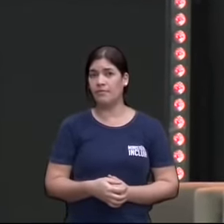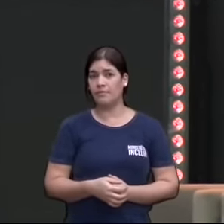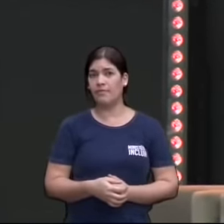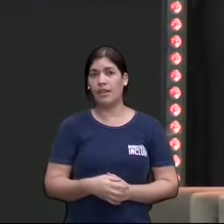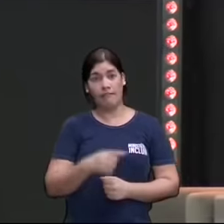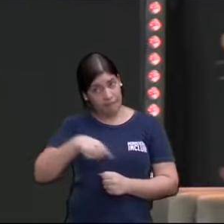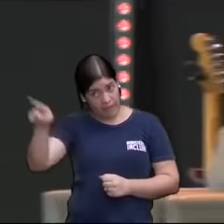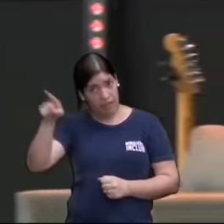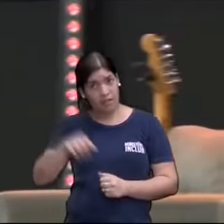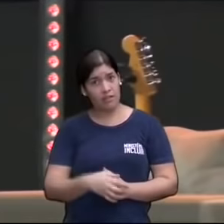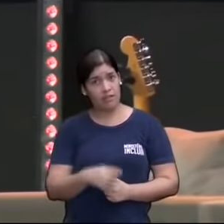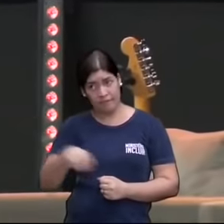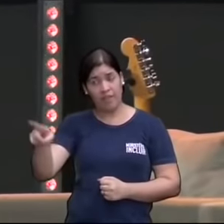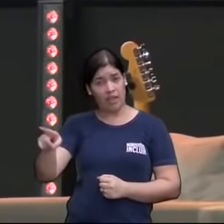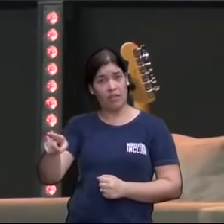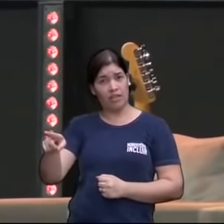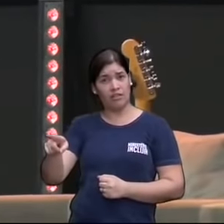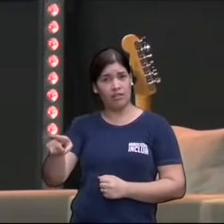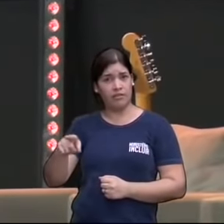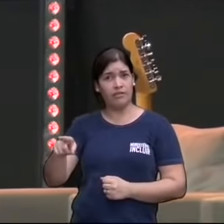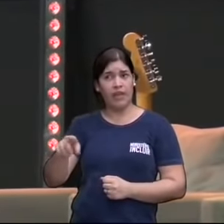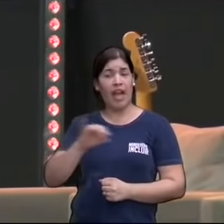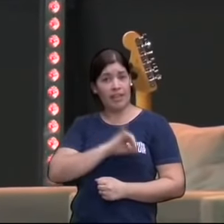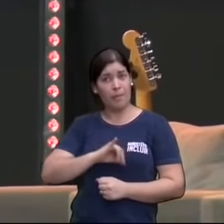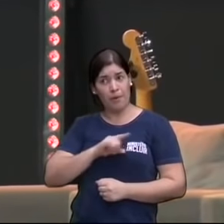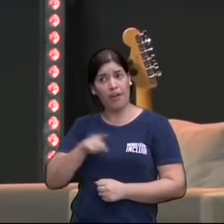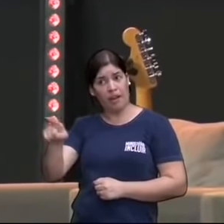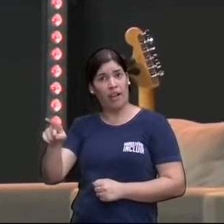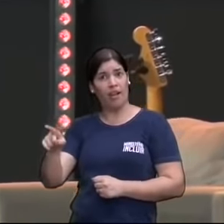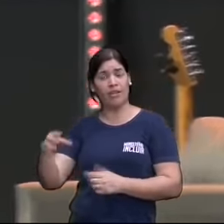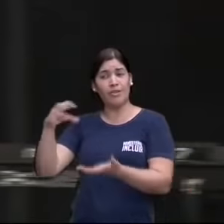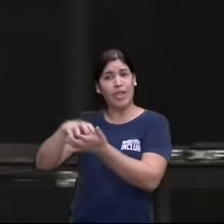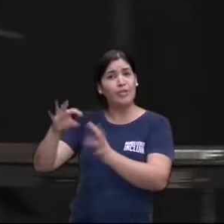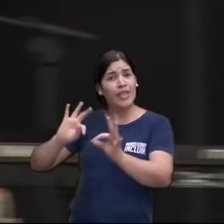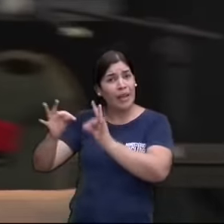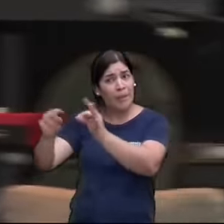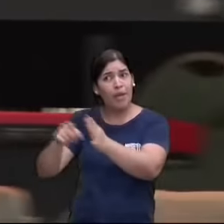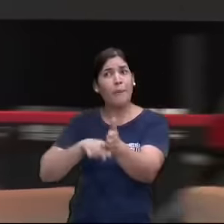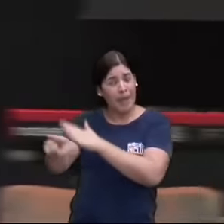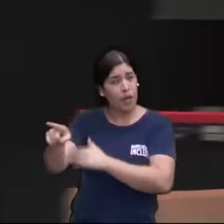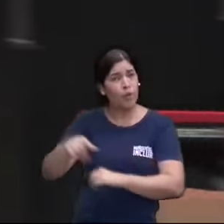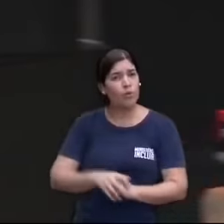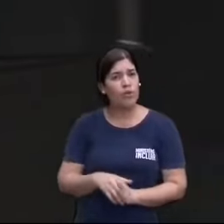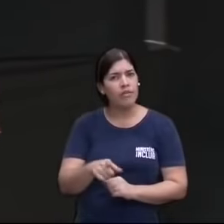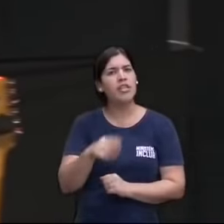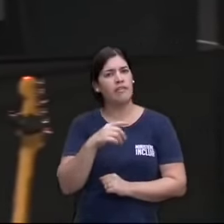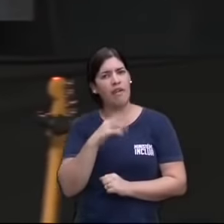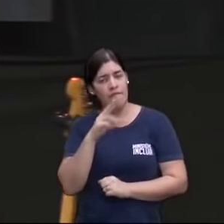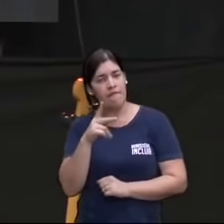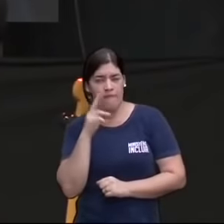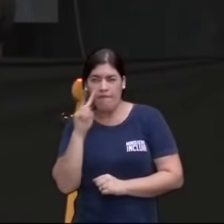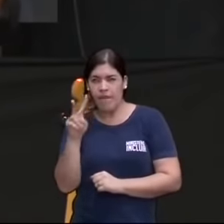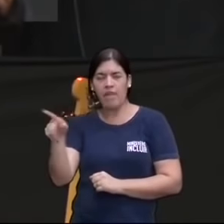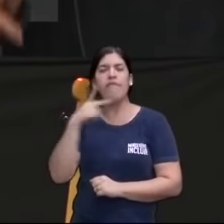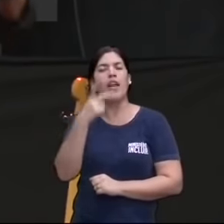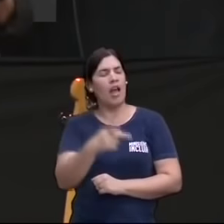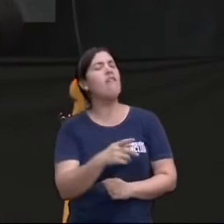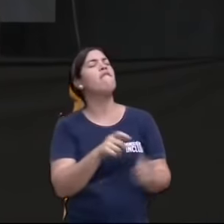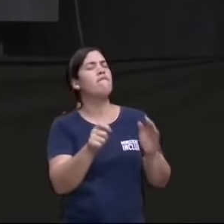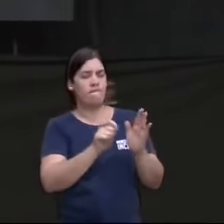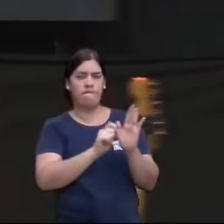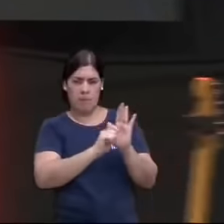Vai lá na comunidade terapêutica lá, Itaboraí. Vai lá, você vai ouvir eles falando. Pastor, vicia assim, comecei a roubar por